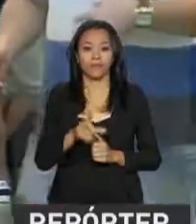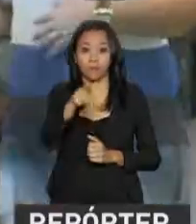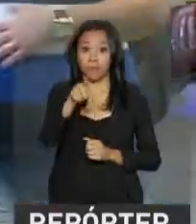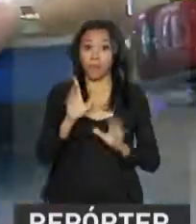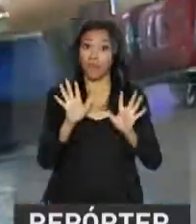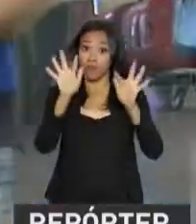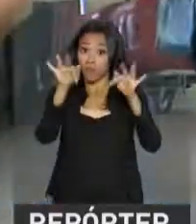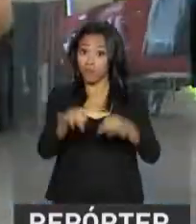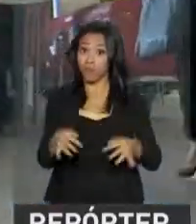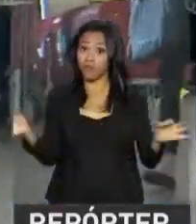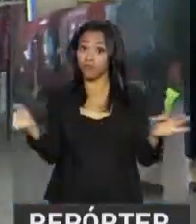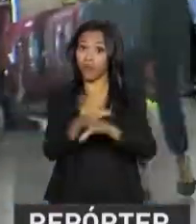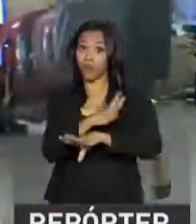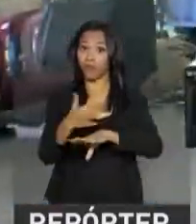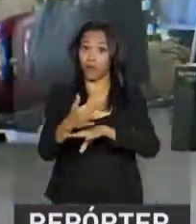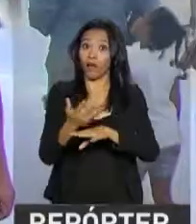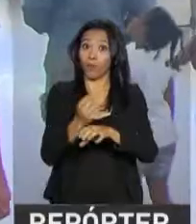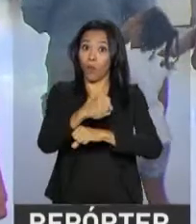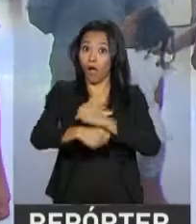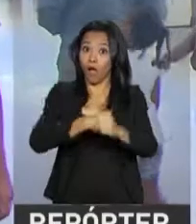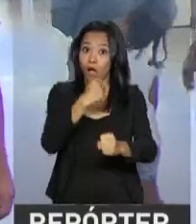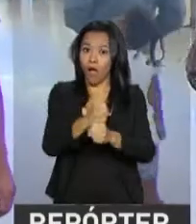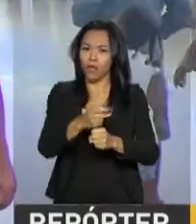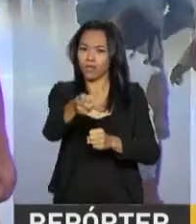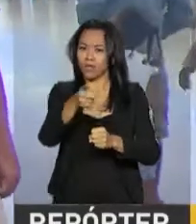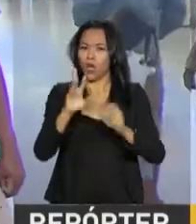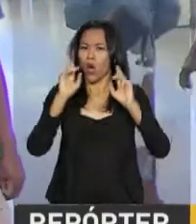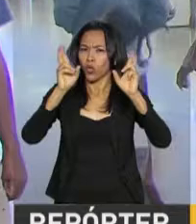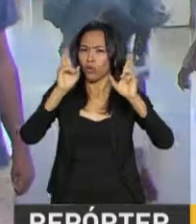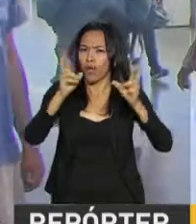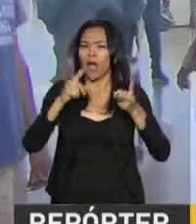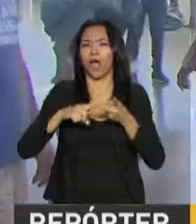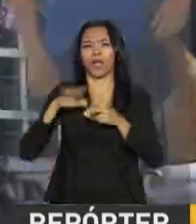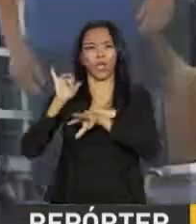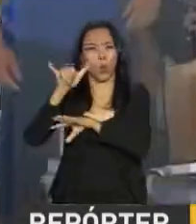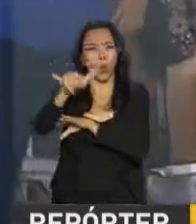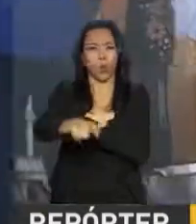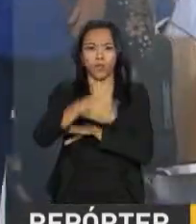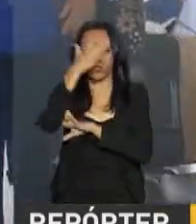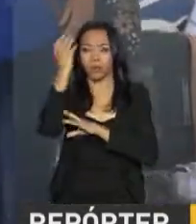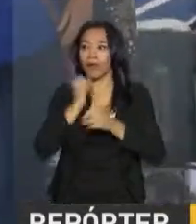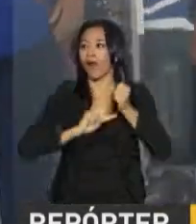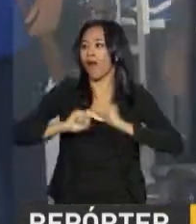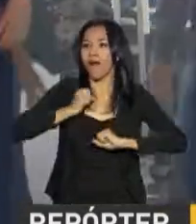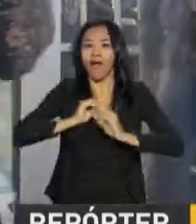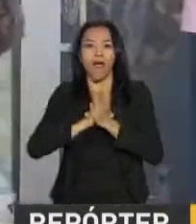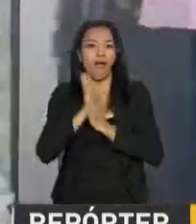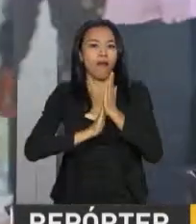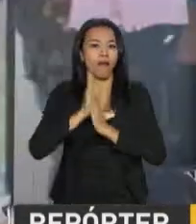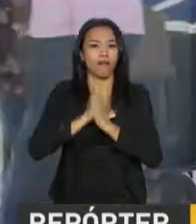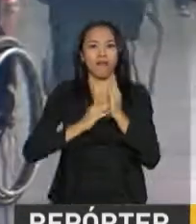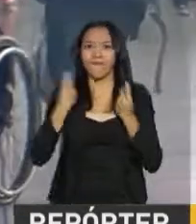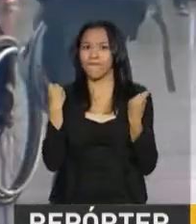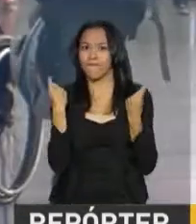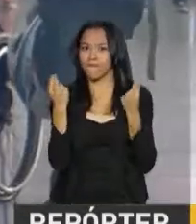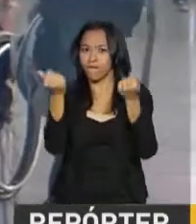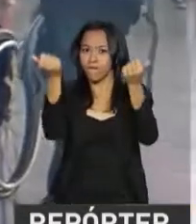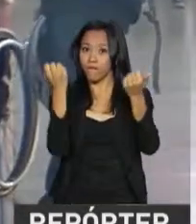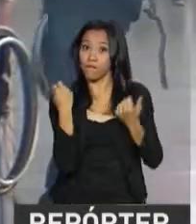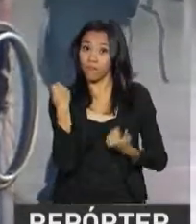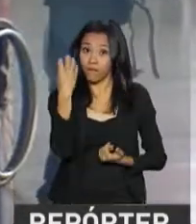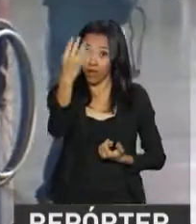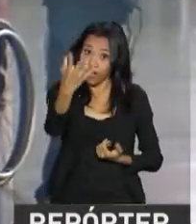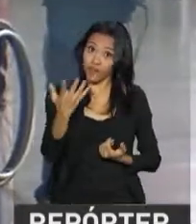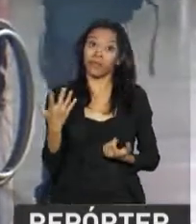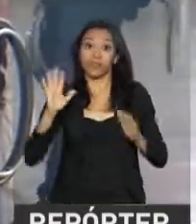O fim de ano chegou e os aeroportos e as rodoviárias estão cheios de gente ansiosa para curtir as férias e as festas